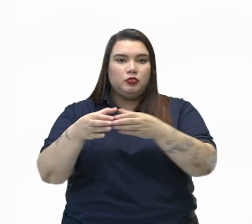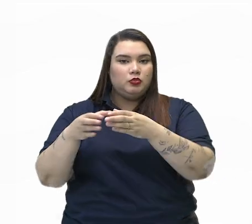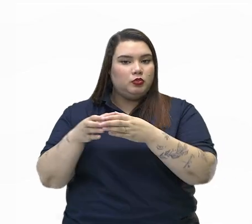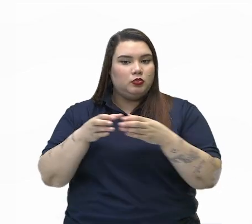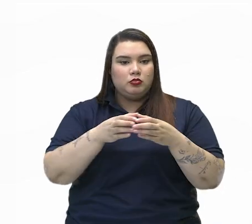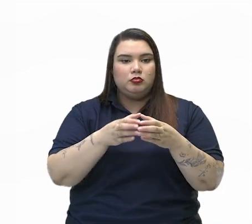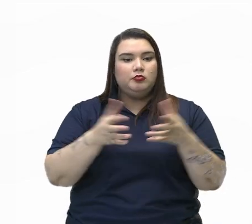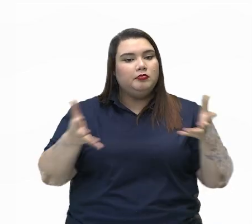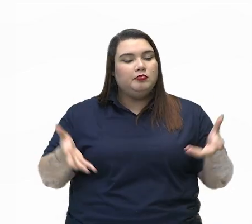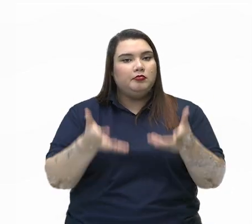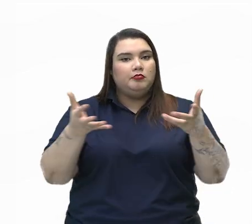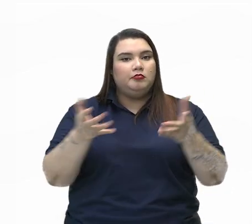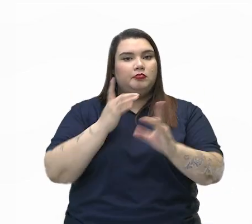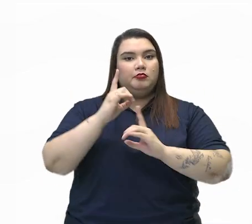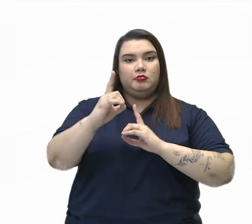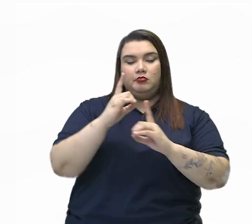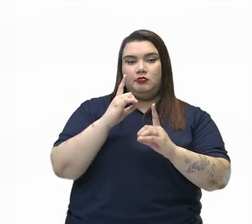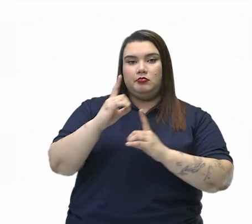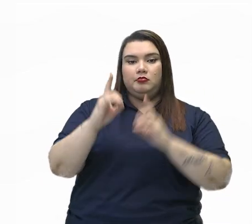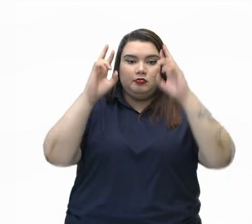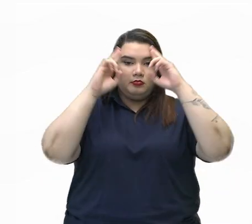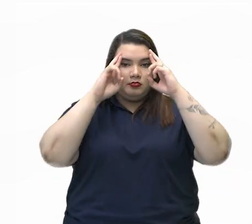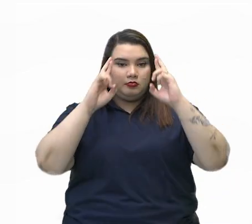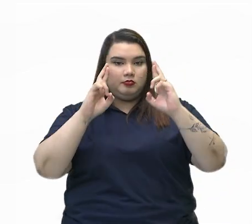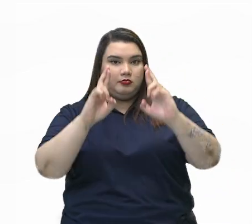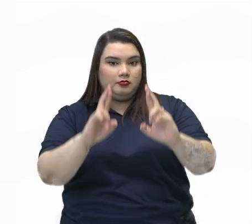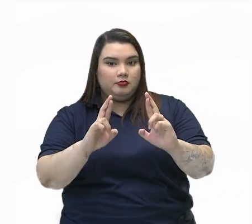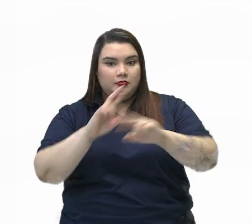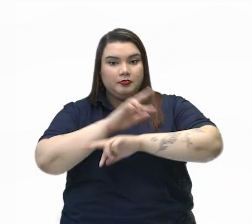entre diferentes grupos, promovendo o